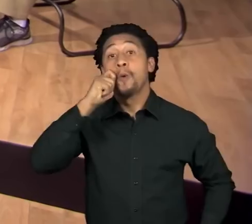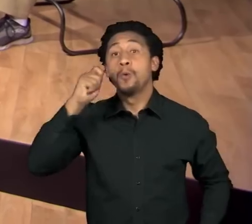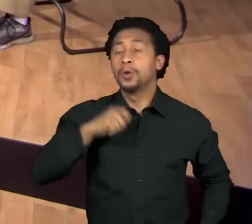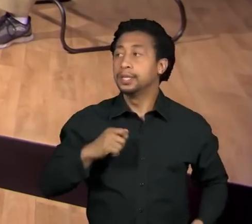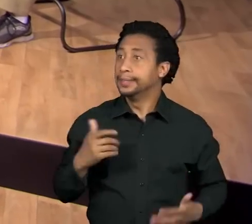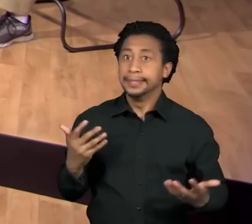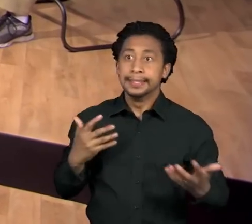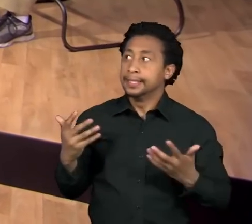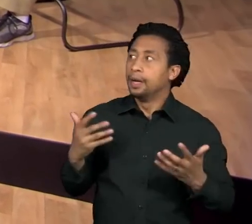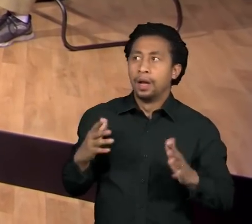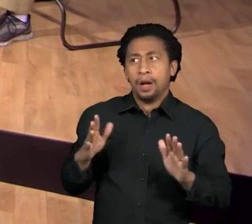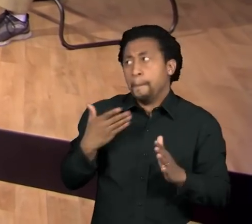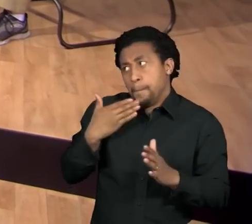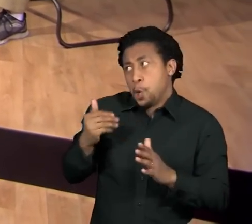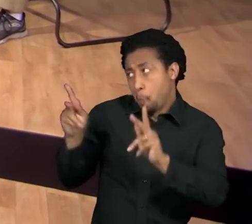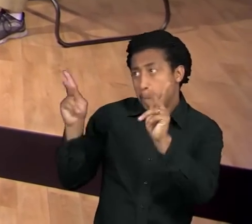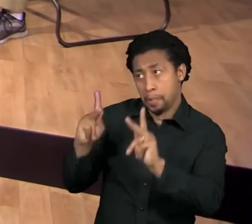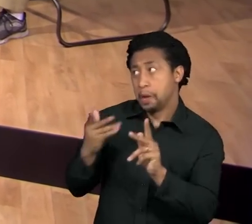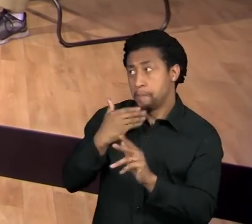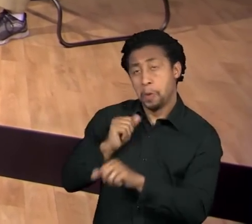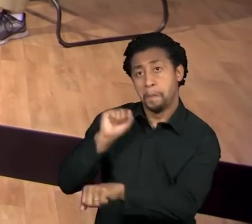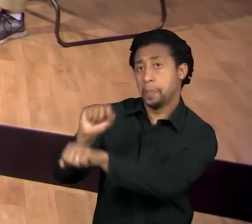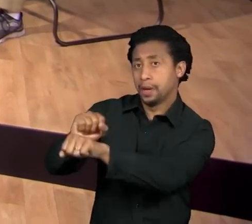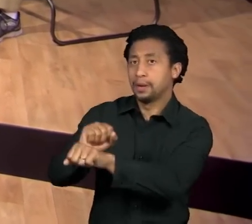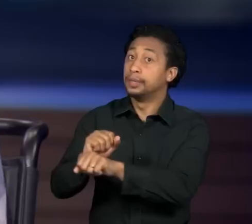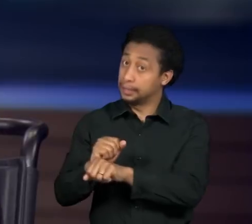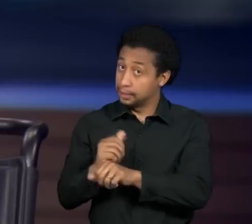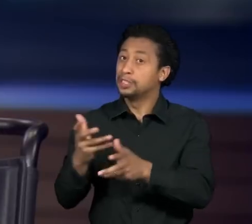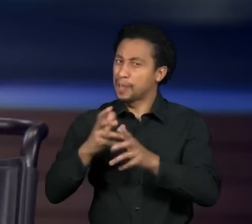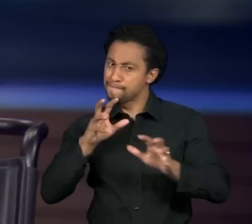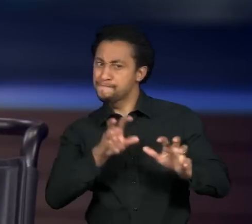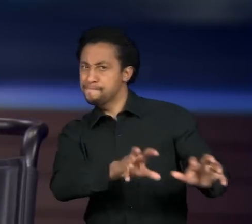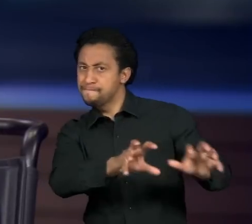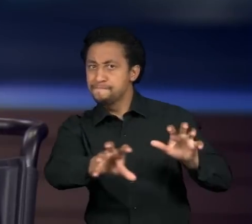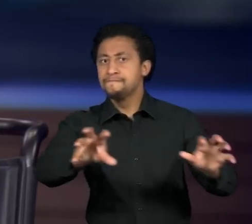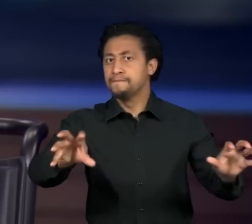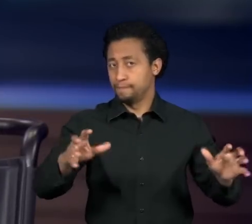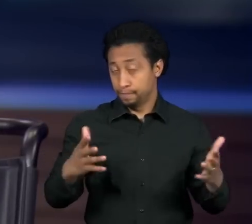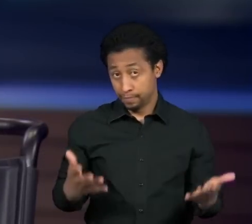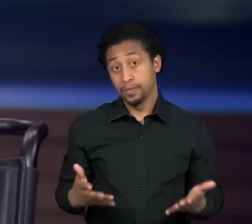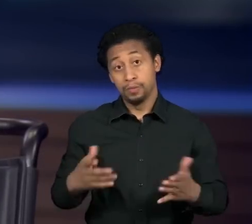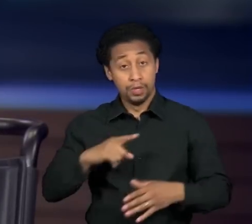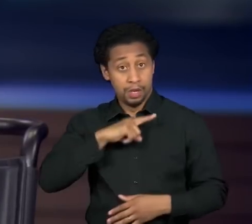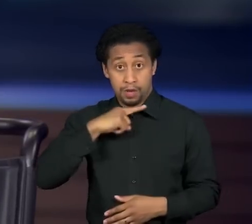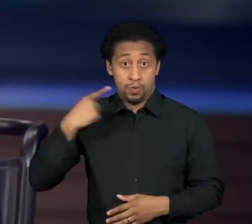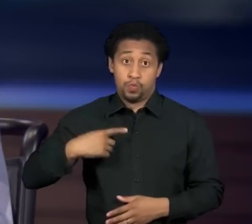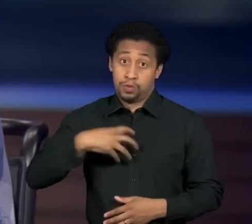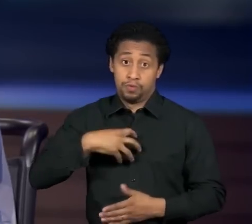menos, um cessar-fogo nesse status quo atual, com a Rússia tendo essas